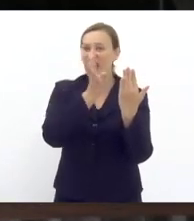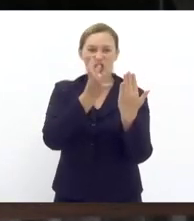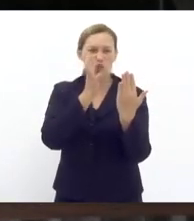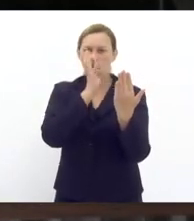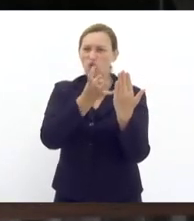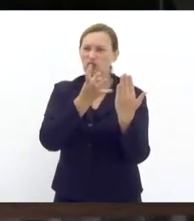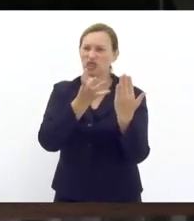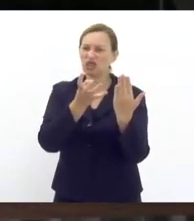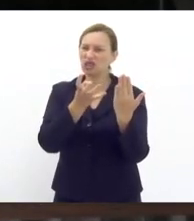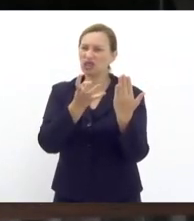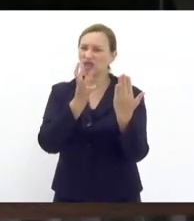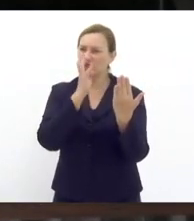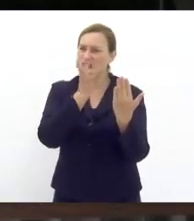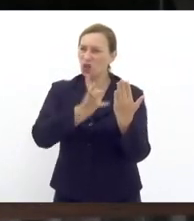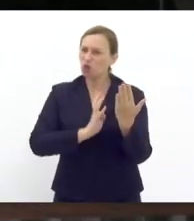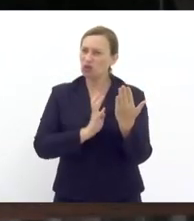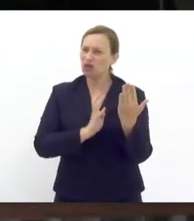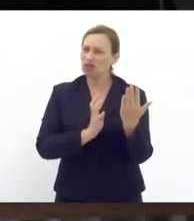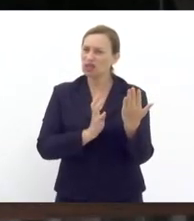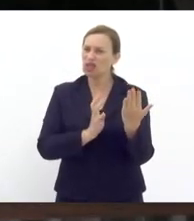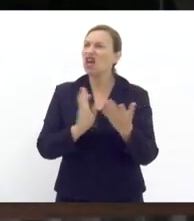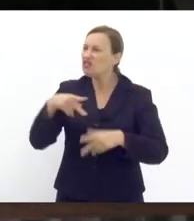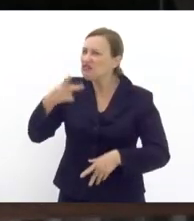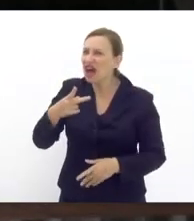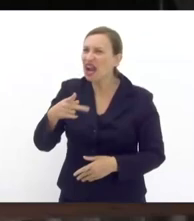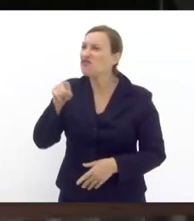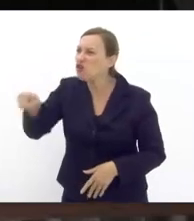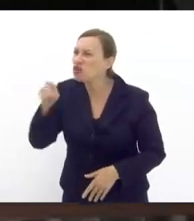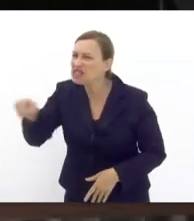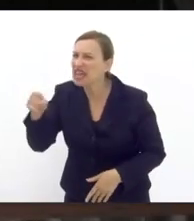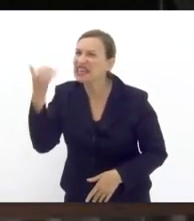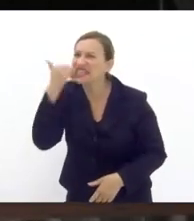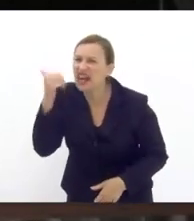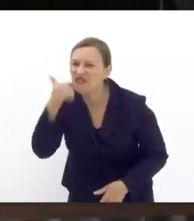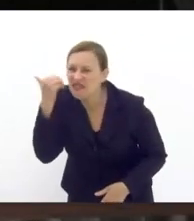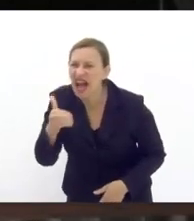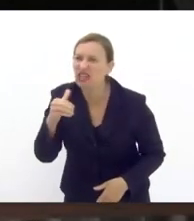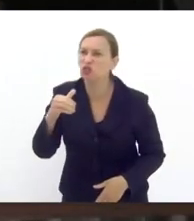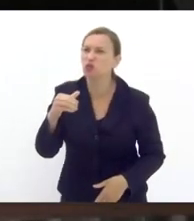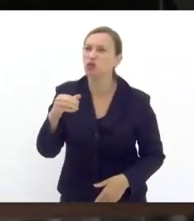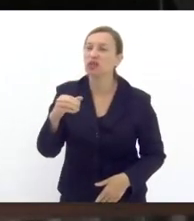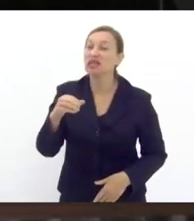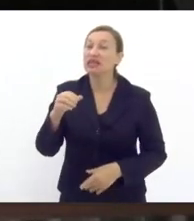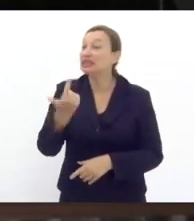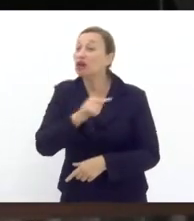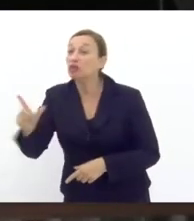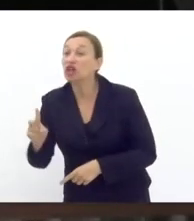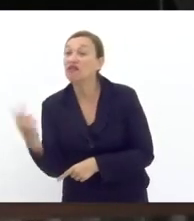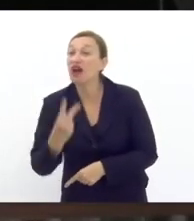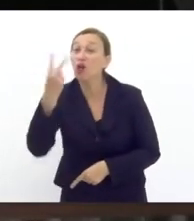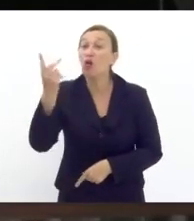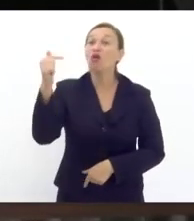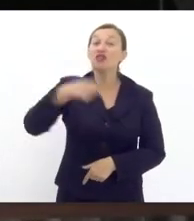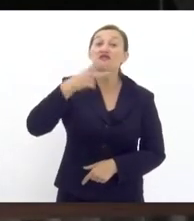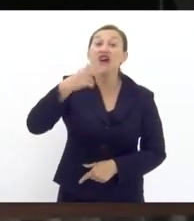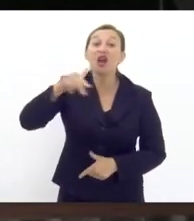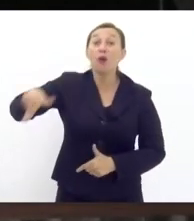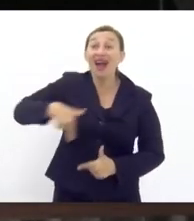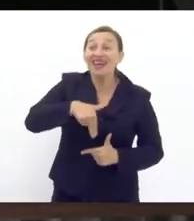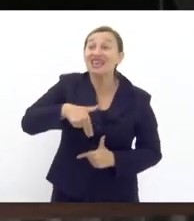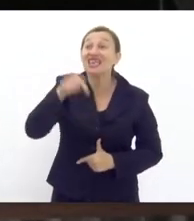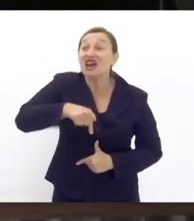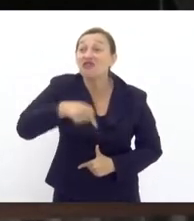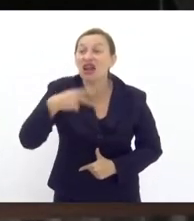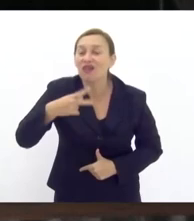mesmo. E disse abertamente, você é um canalha. E reafirmo, aqui na tribuna que ele é um canalha. Sabe